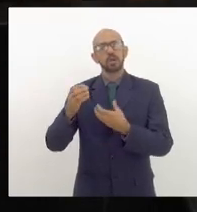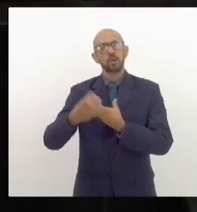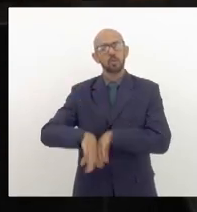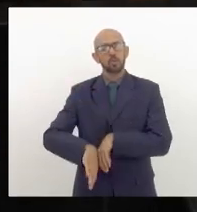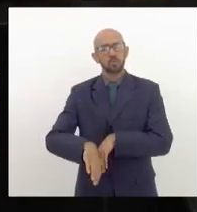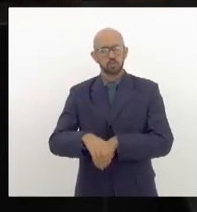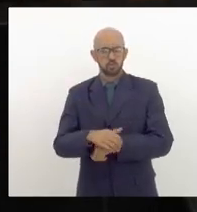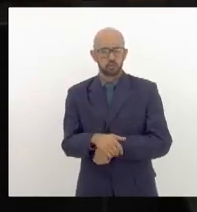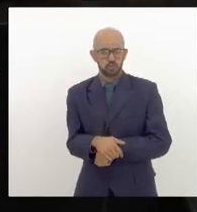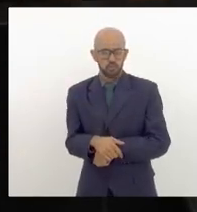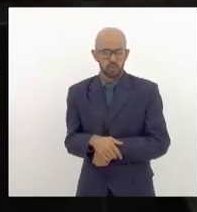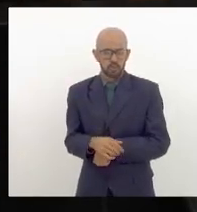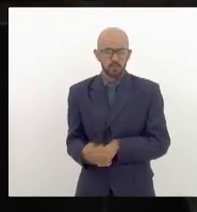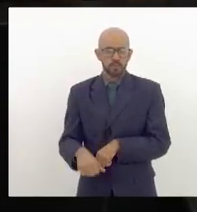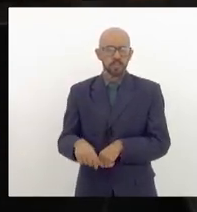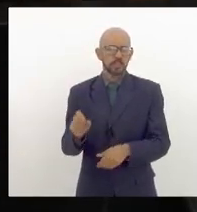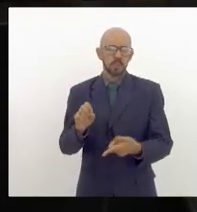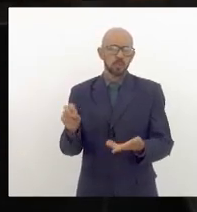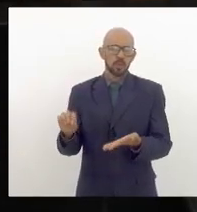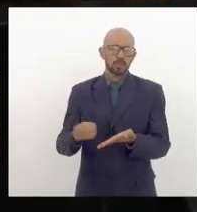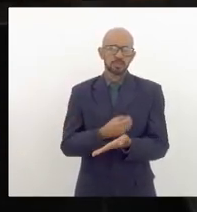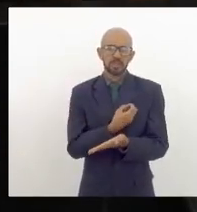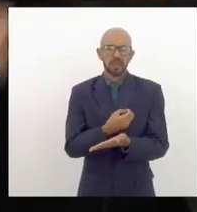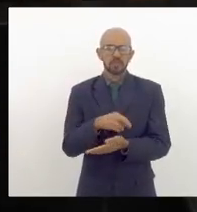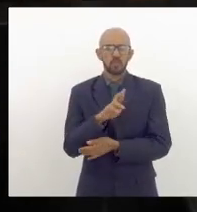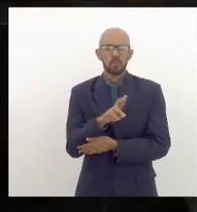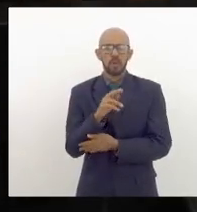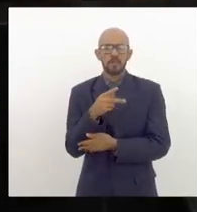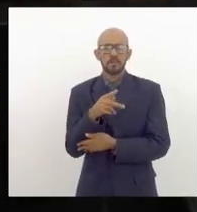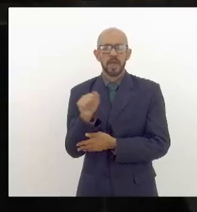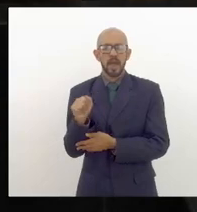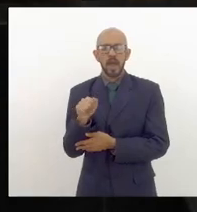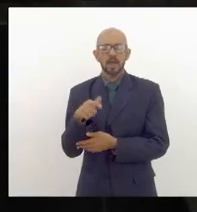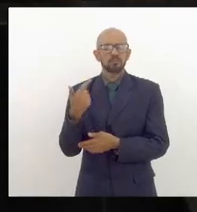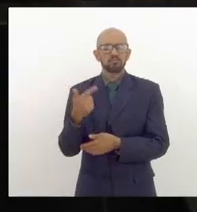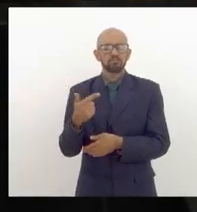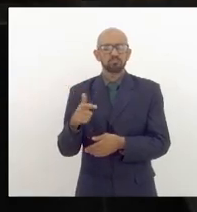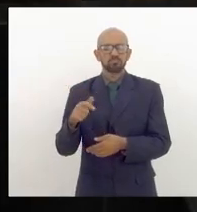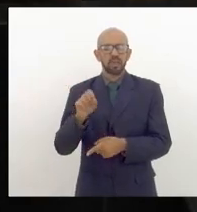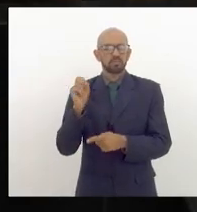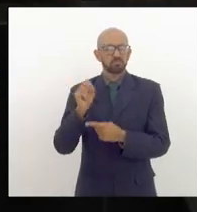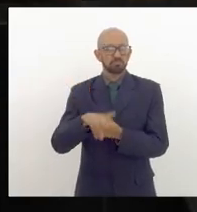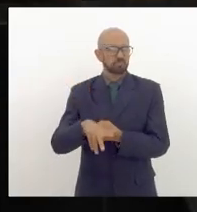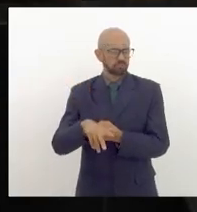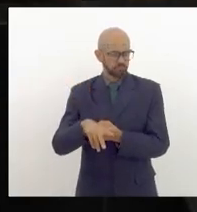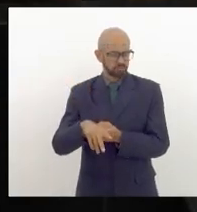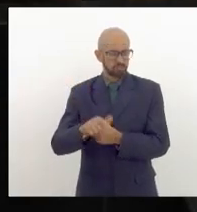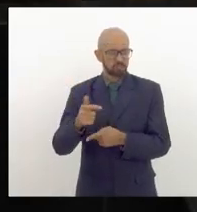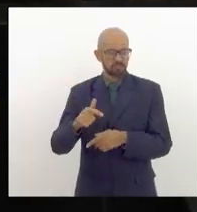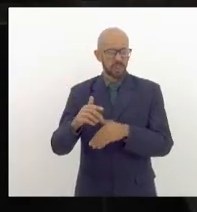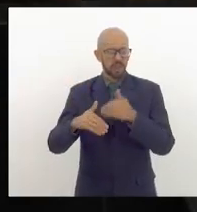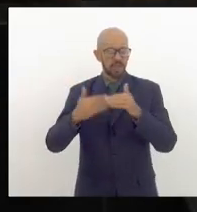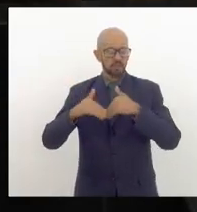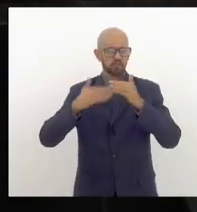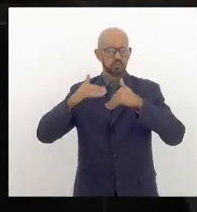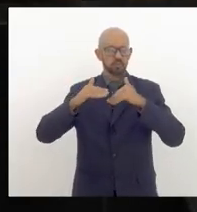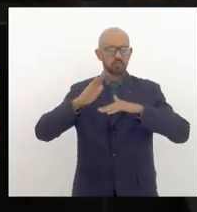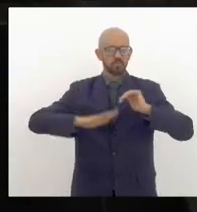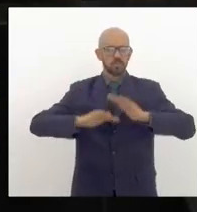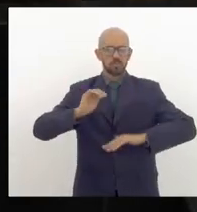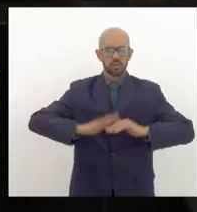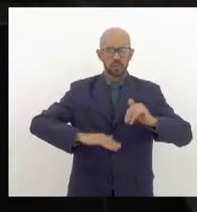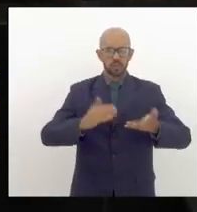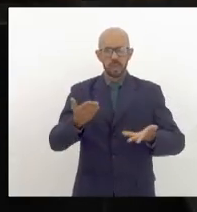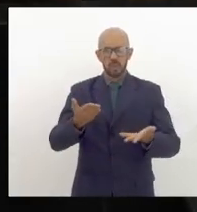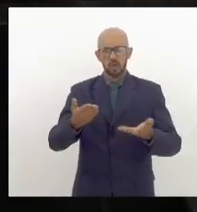rpa não tem carreira não tem concurso a minha improvisação docente absolutamente inaceitável isso isso agora depõe